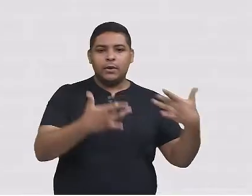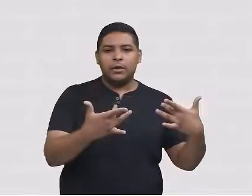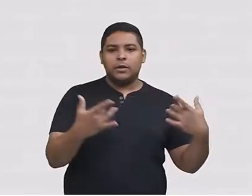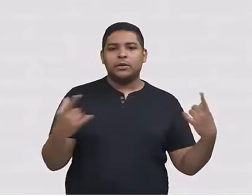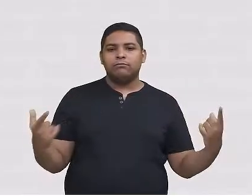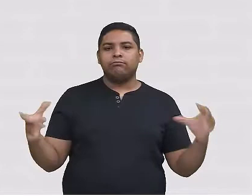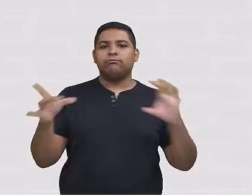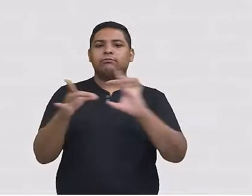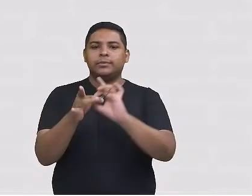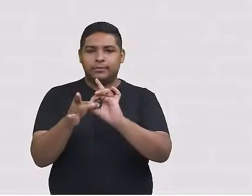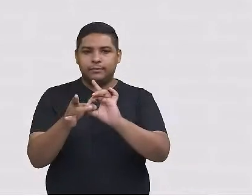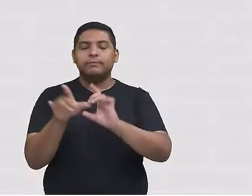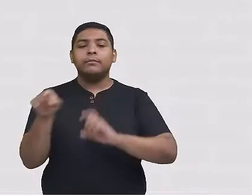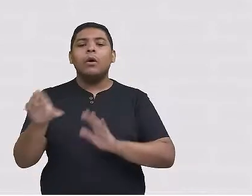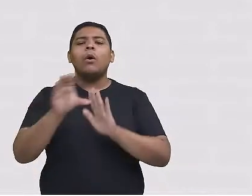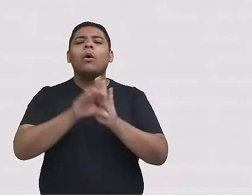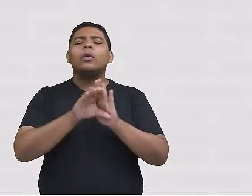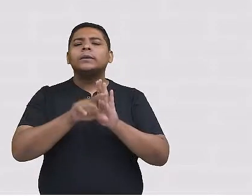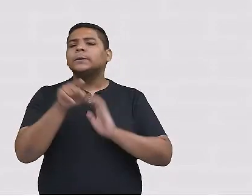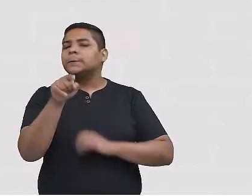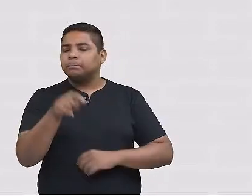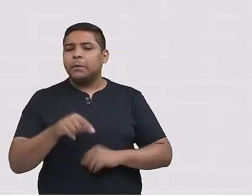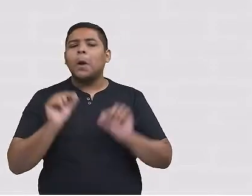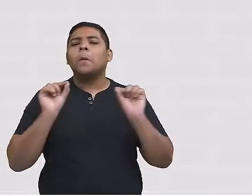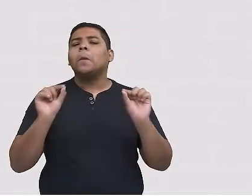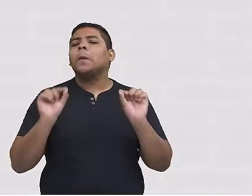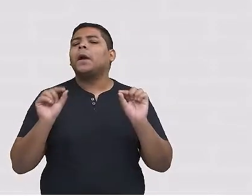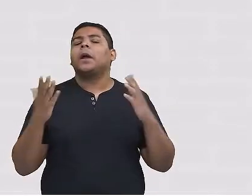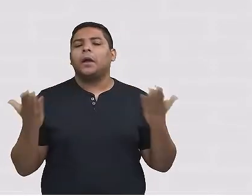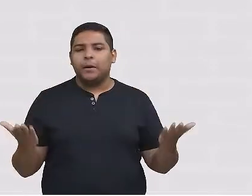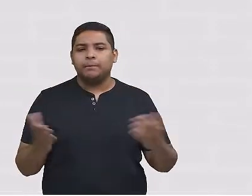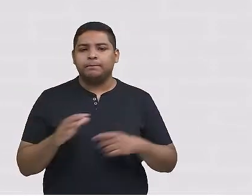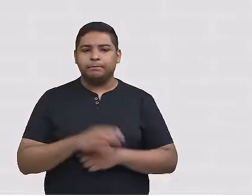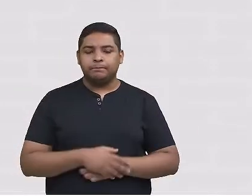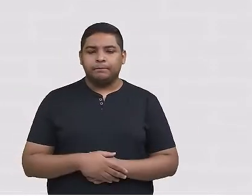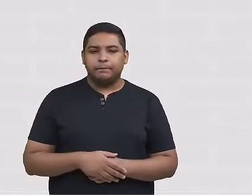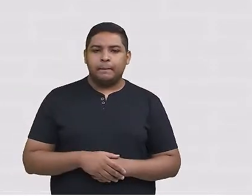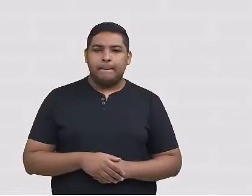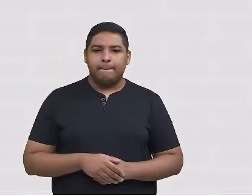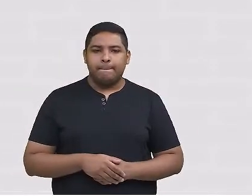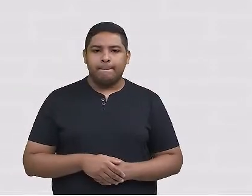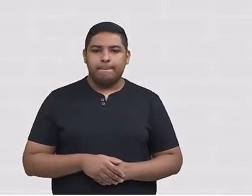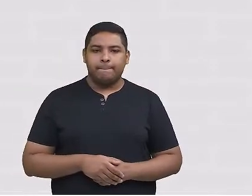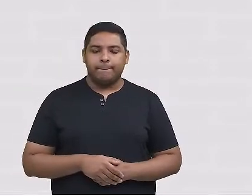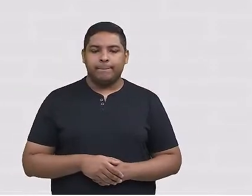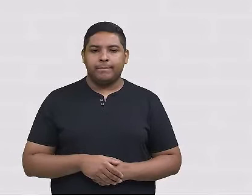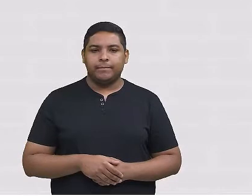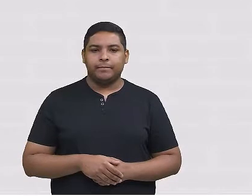conceito de amabilidade. O que é amabilidade?